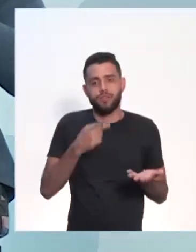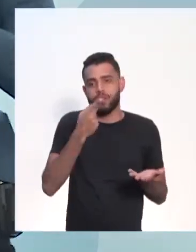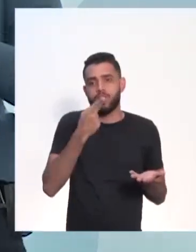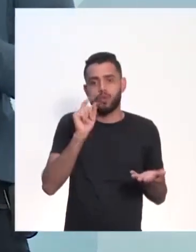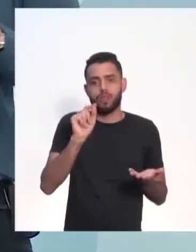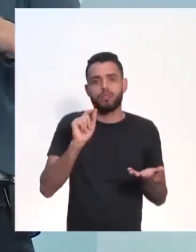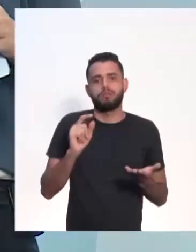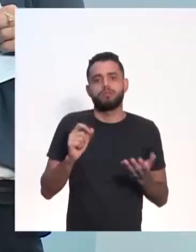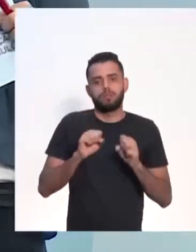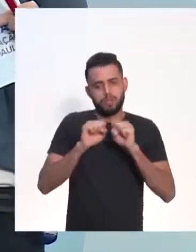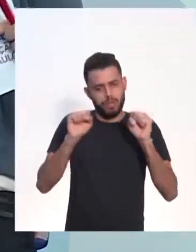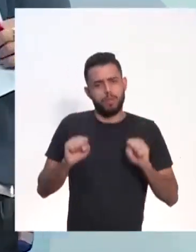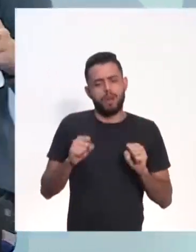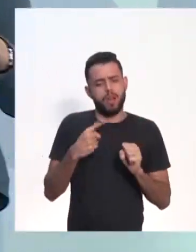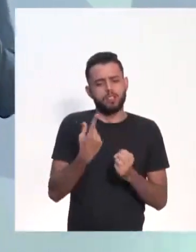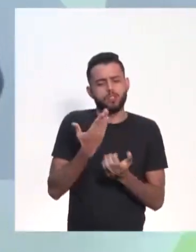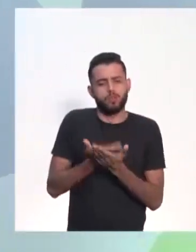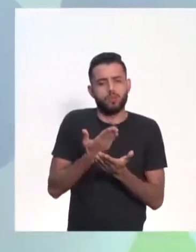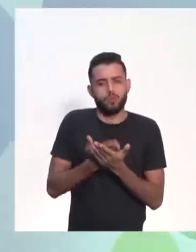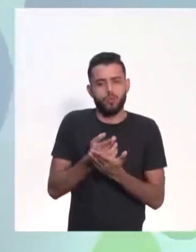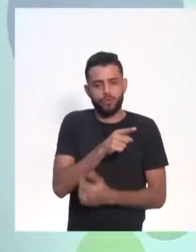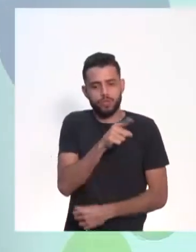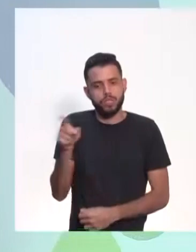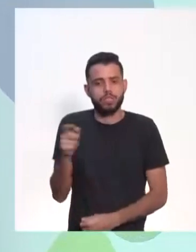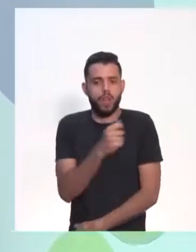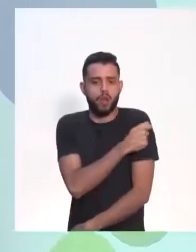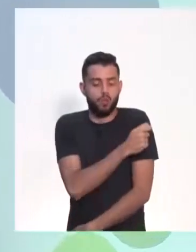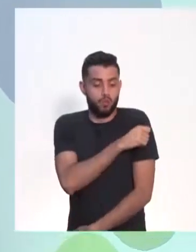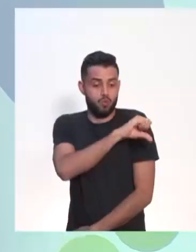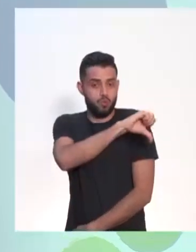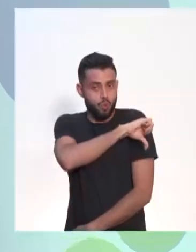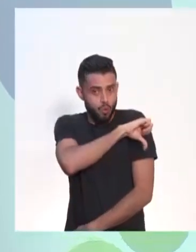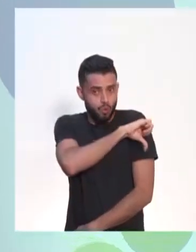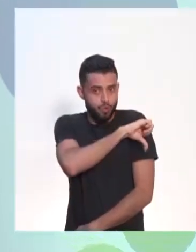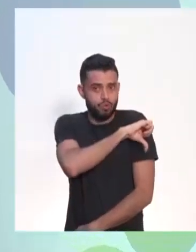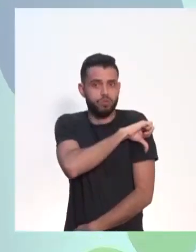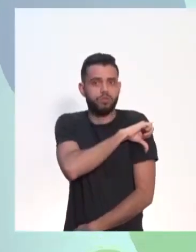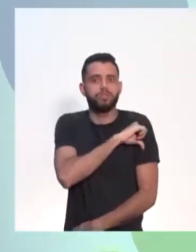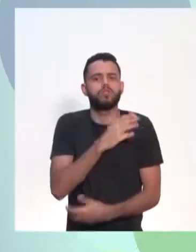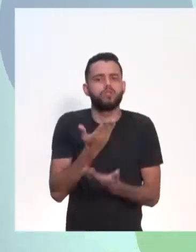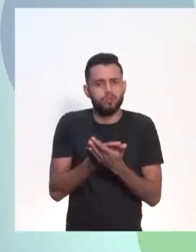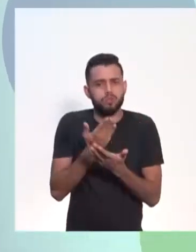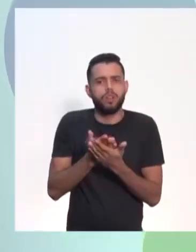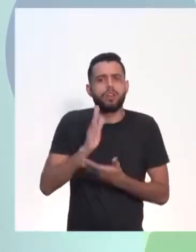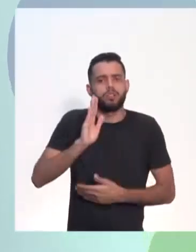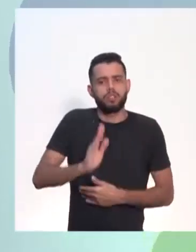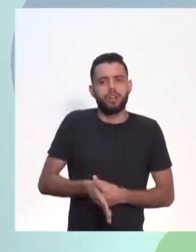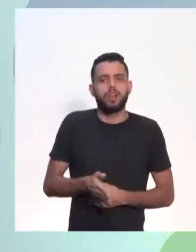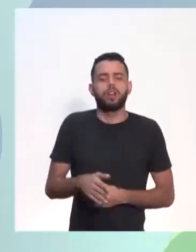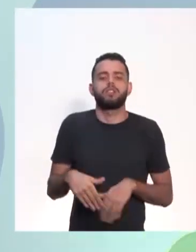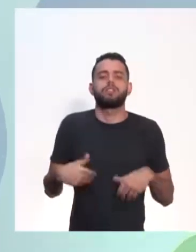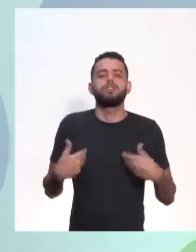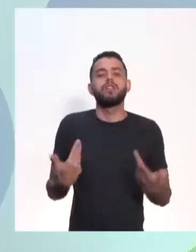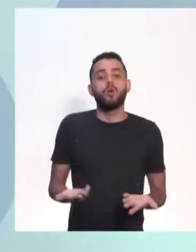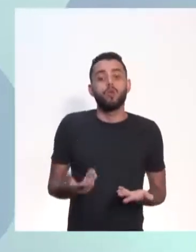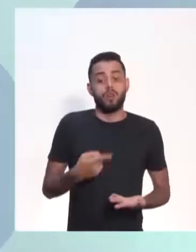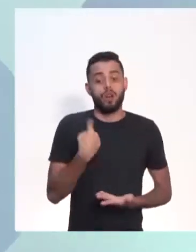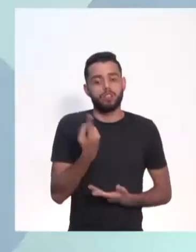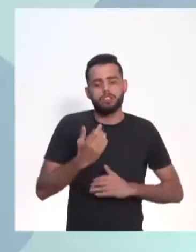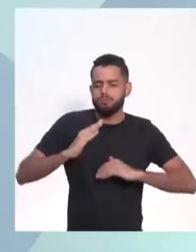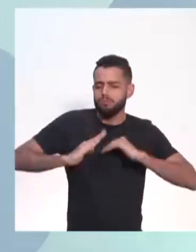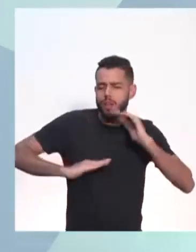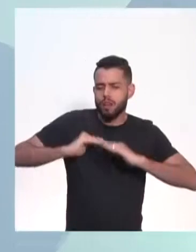já estudou, pelo menos os alunos do 9º ano já estudaram, do sistema imunológico, e a gente vai colocar em prática